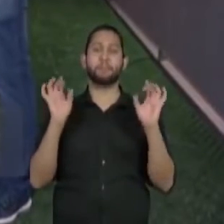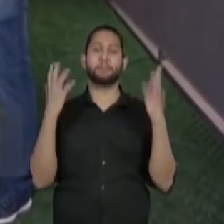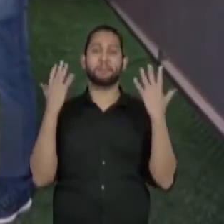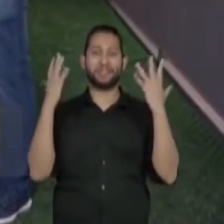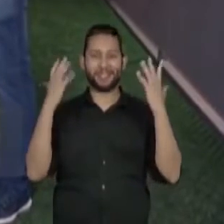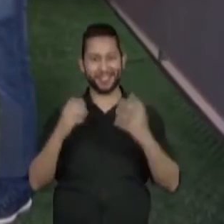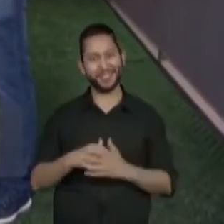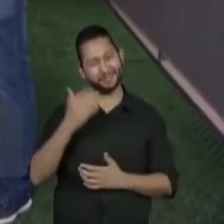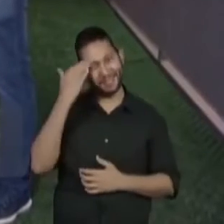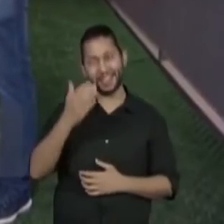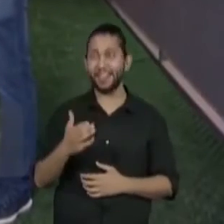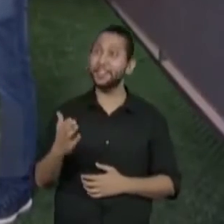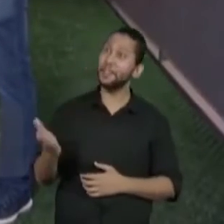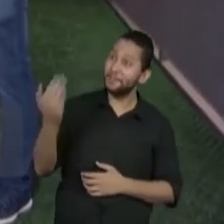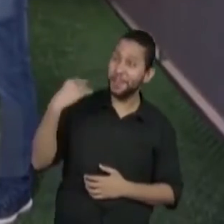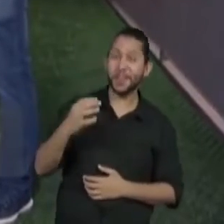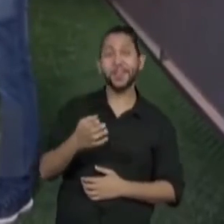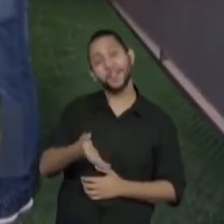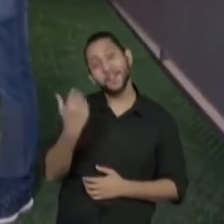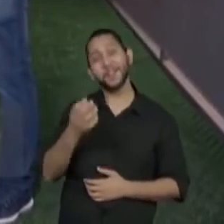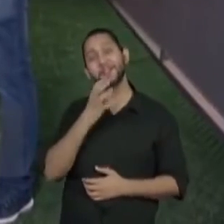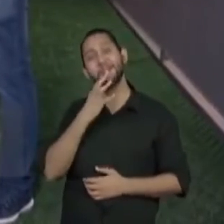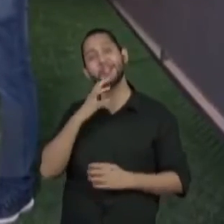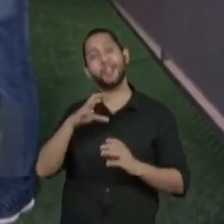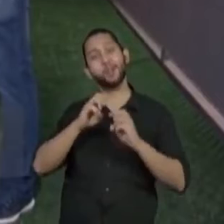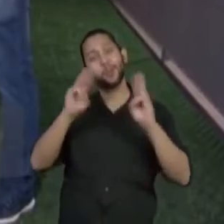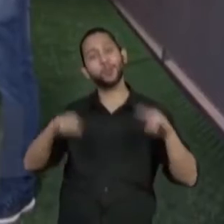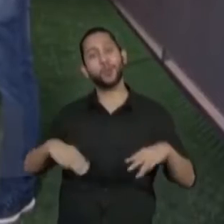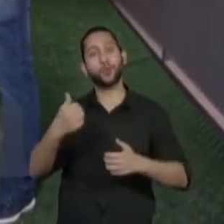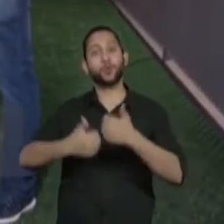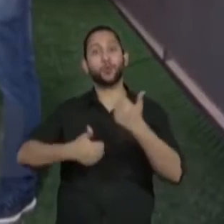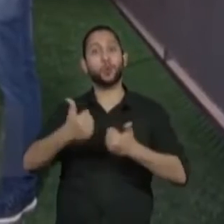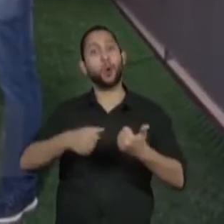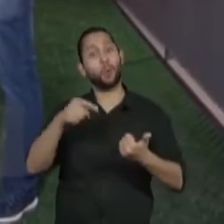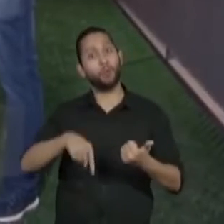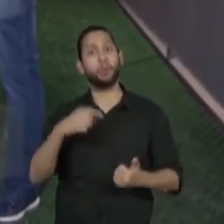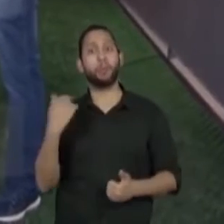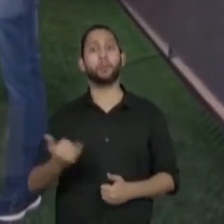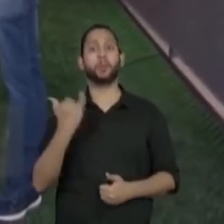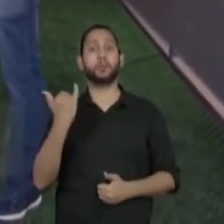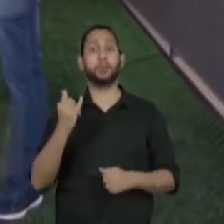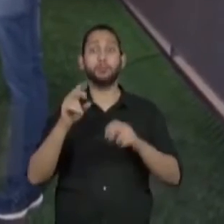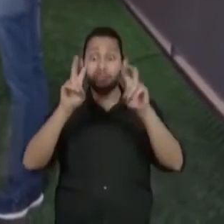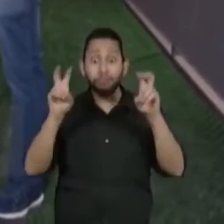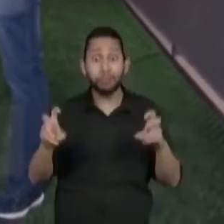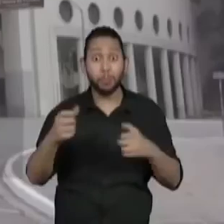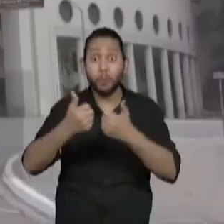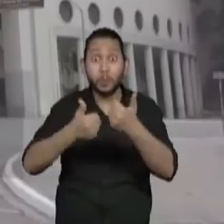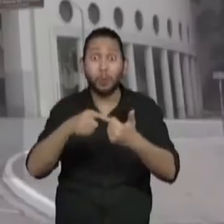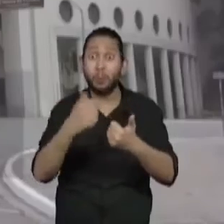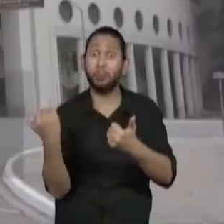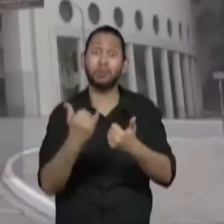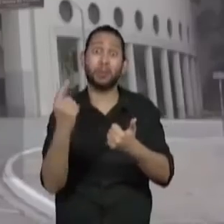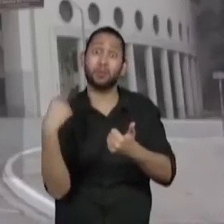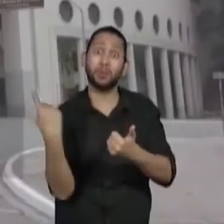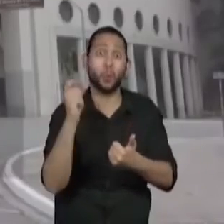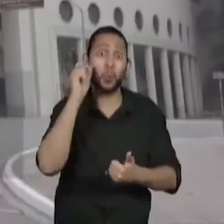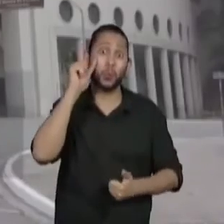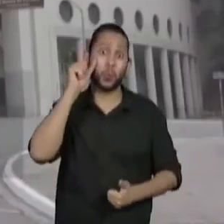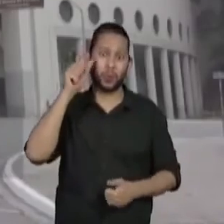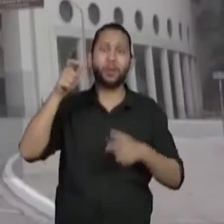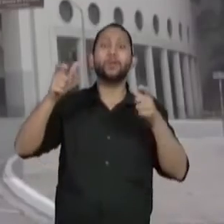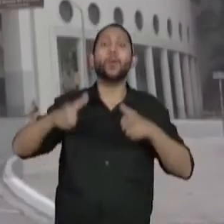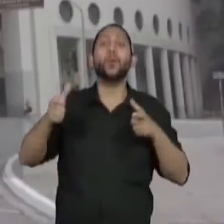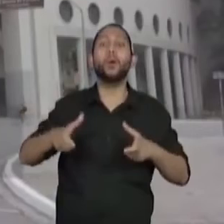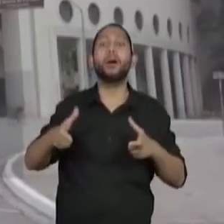obrigada, Rafael. Venham conhecer o Museu do Futebol, né? Que é muito importante, a história do nosso futebol é riquíssima. Né? O Museu do Futebol fica aqui no estádio